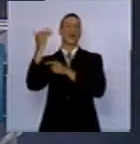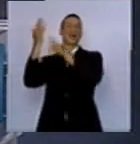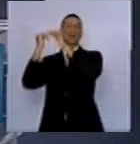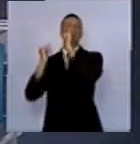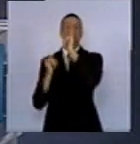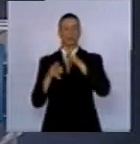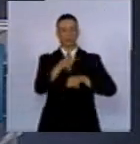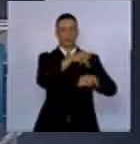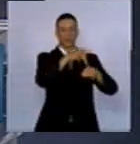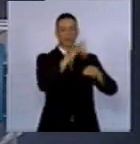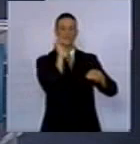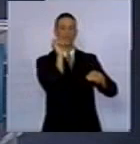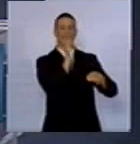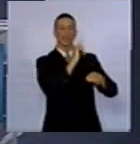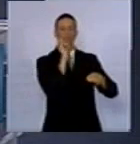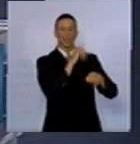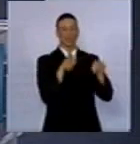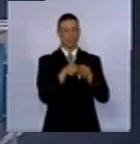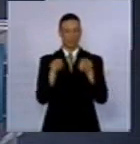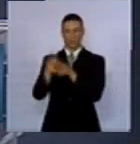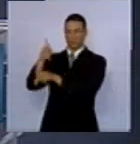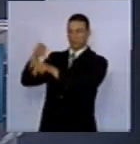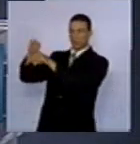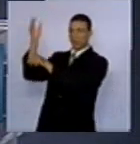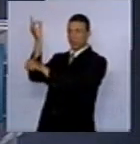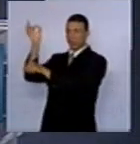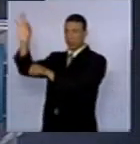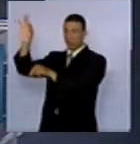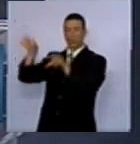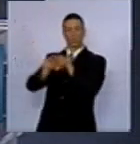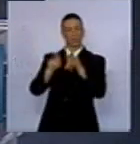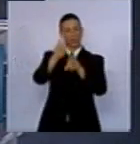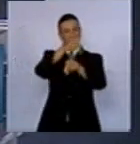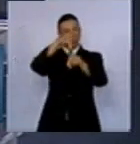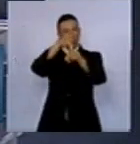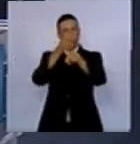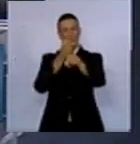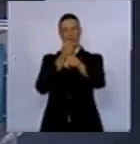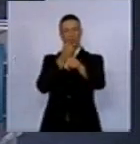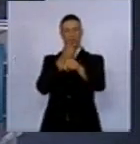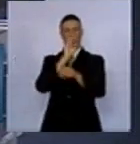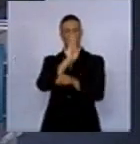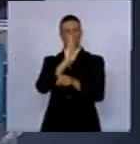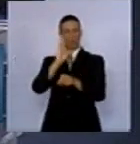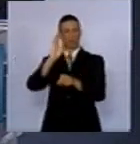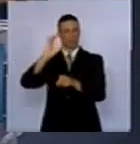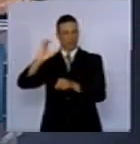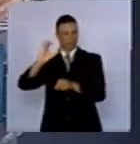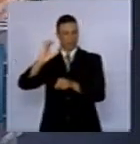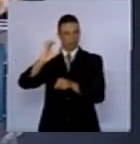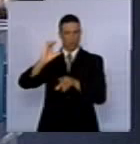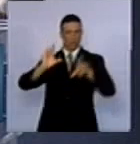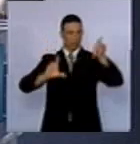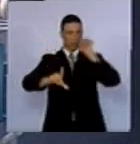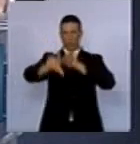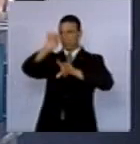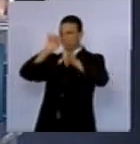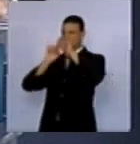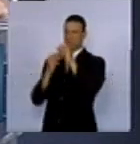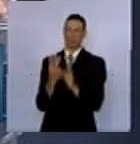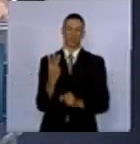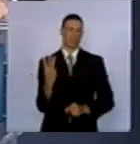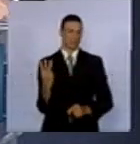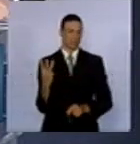da Itália um pouco da França e da Inglaterra que tem a BBC Finalmente nós elegemos três